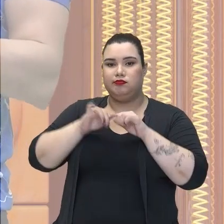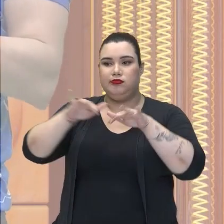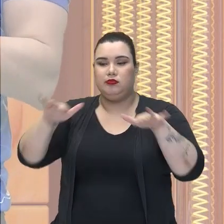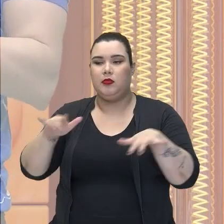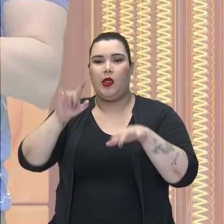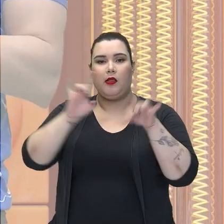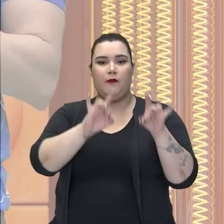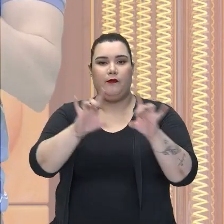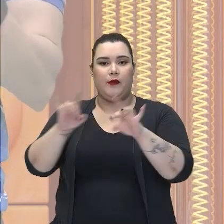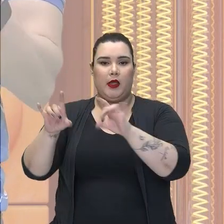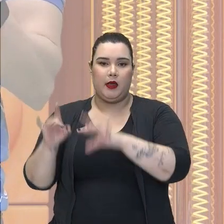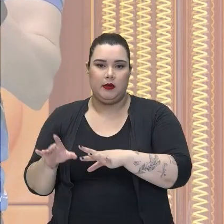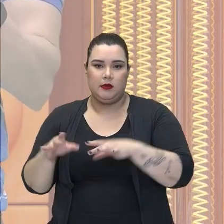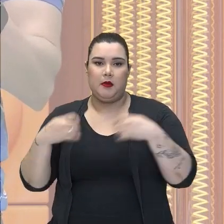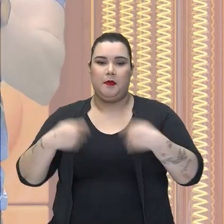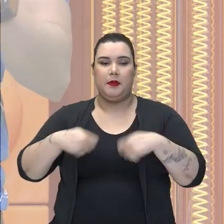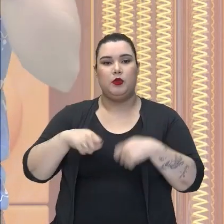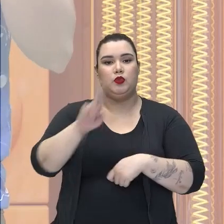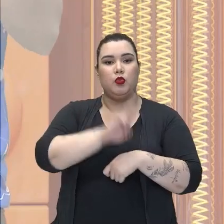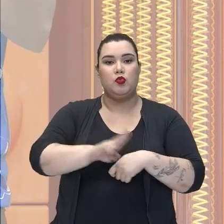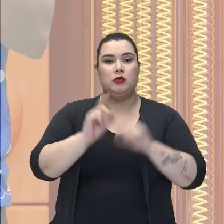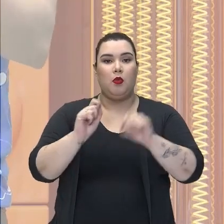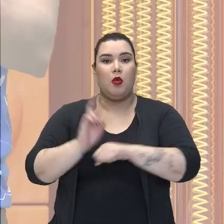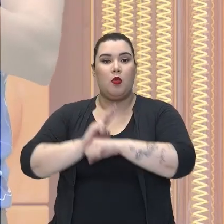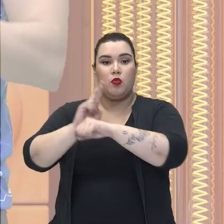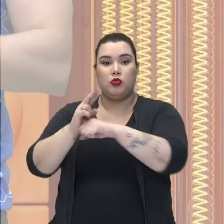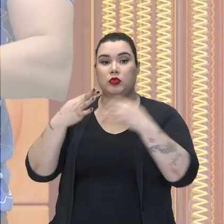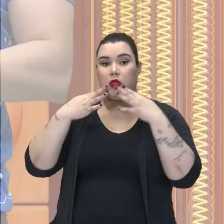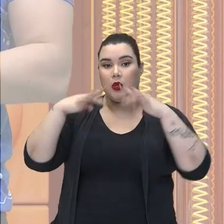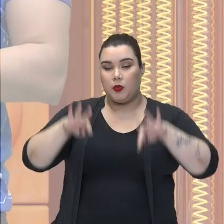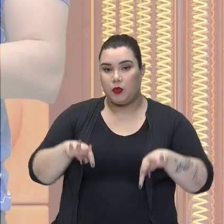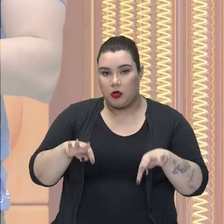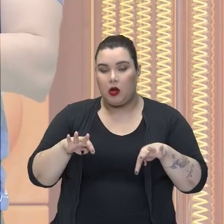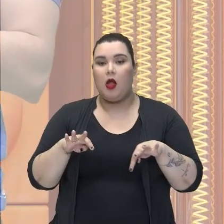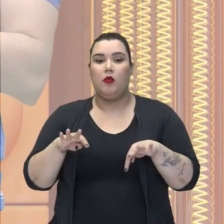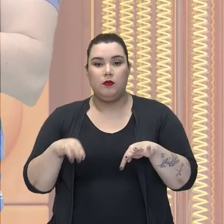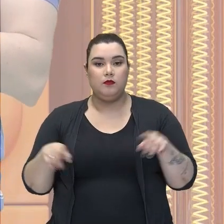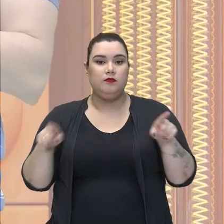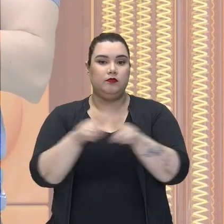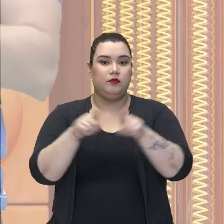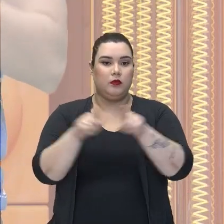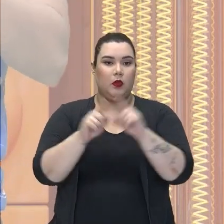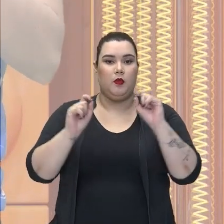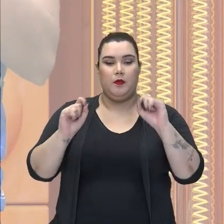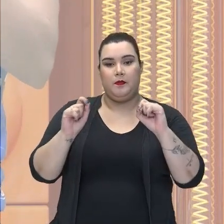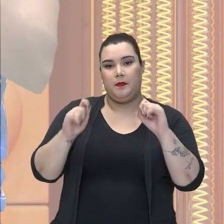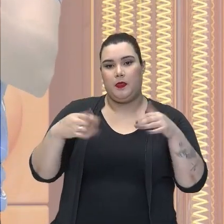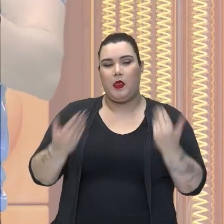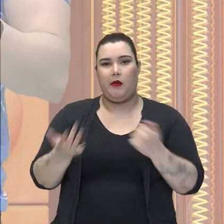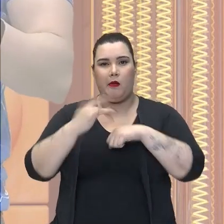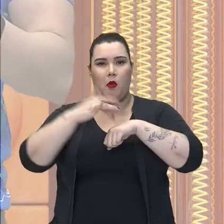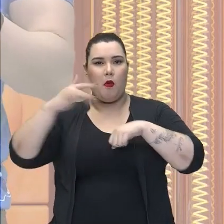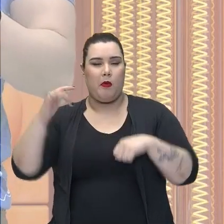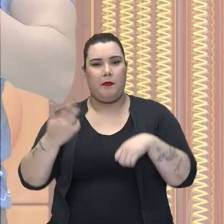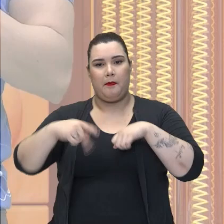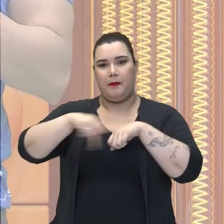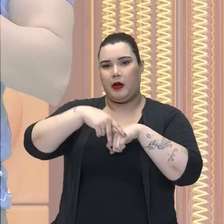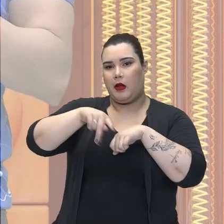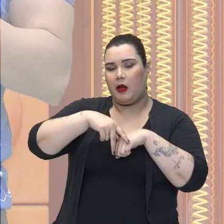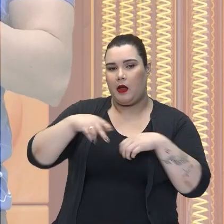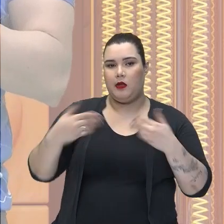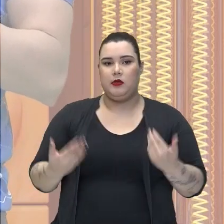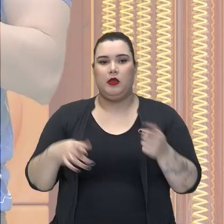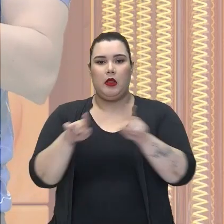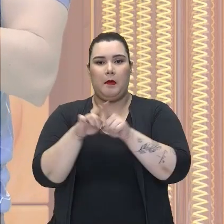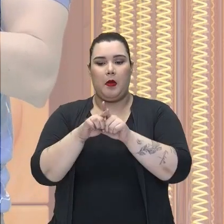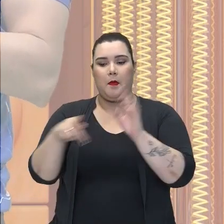bens, eles precisavam também de matéria-prima. Então, eles iam em busca dessa matéria-prima e precisavam também ali de minerais preciosos, elementos